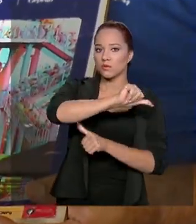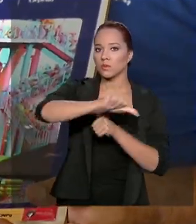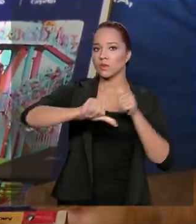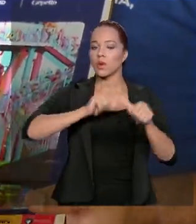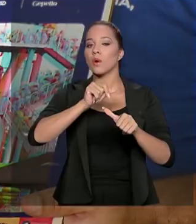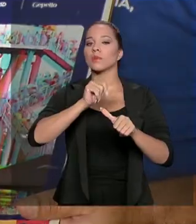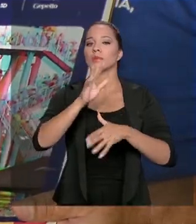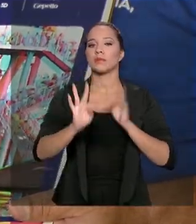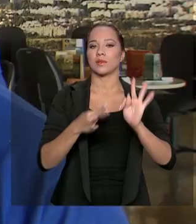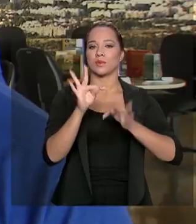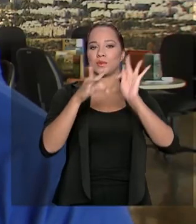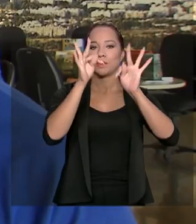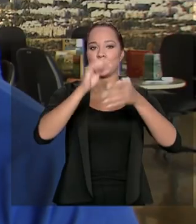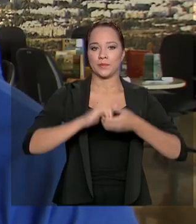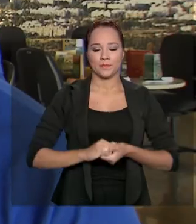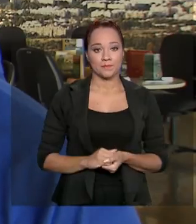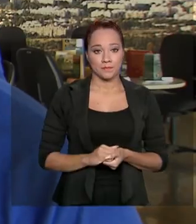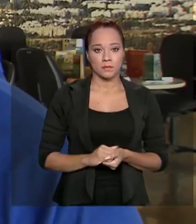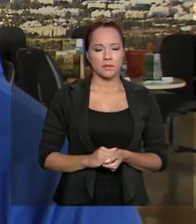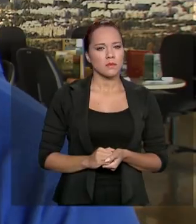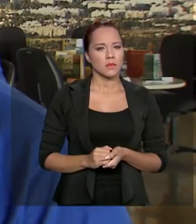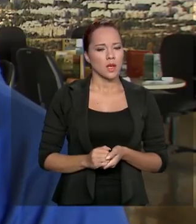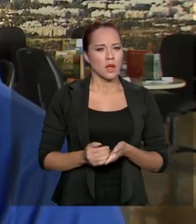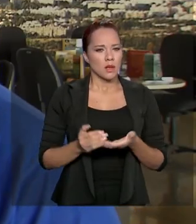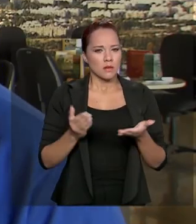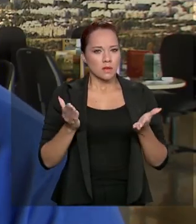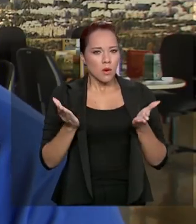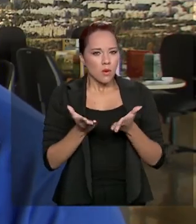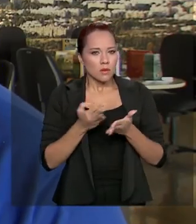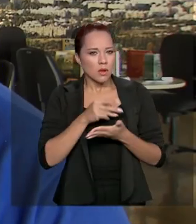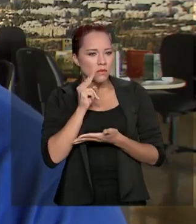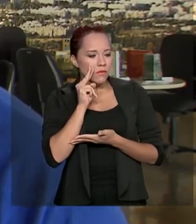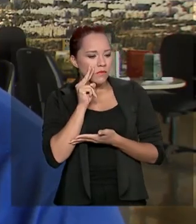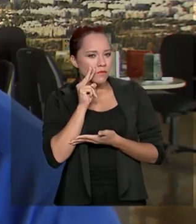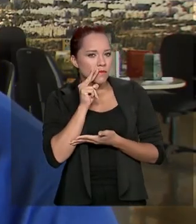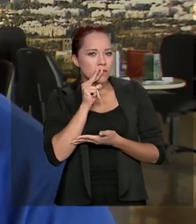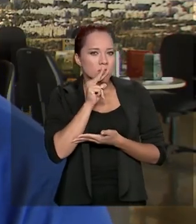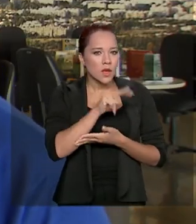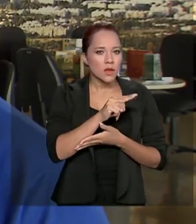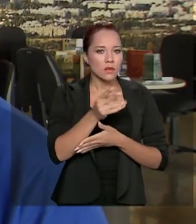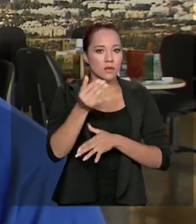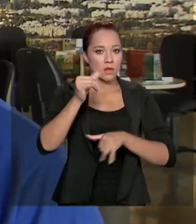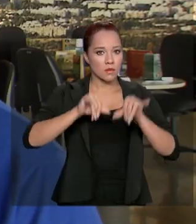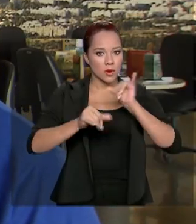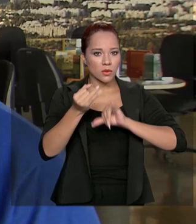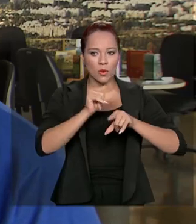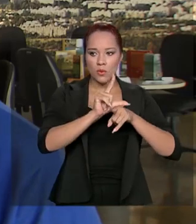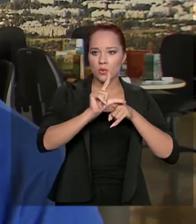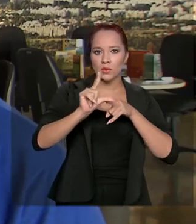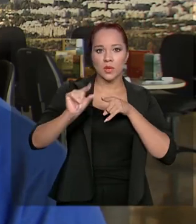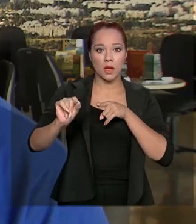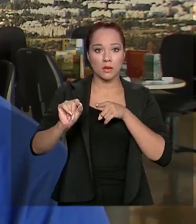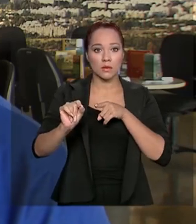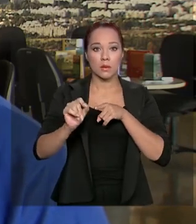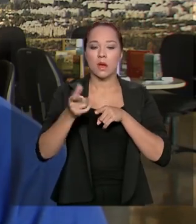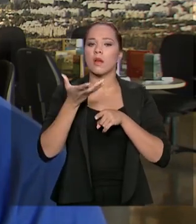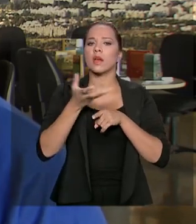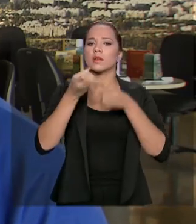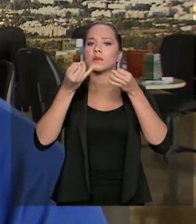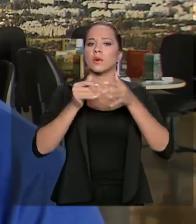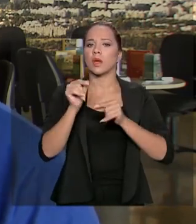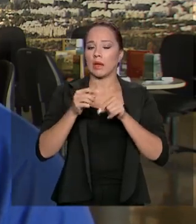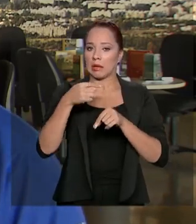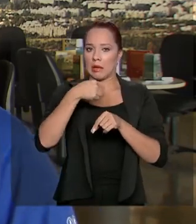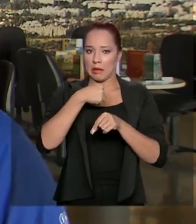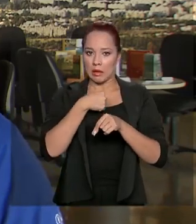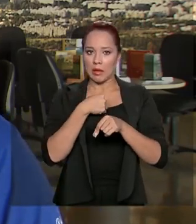em tecnologias. No momento em que eu aproximo e eu saio do laboratório, eu quero dizer que eu, como